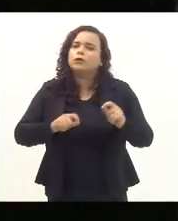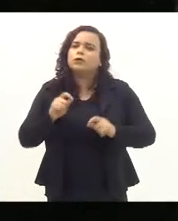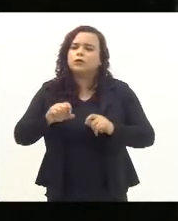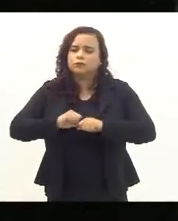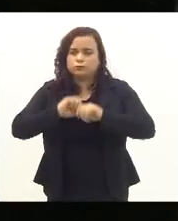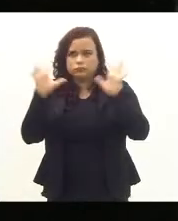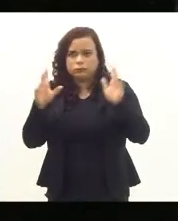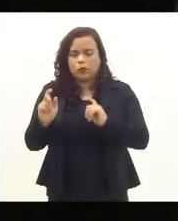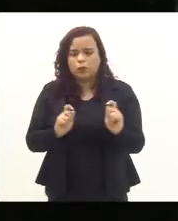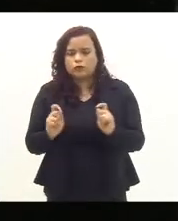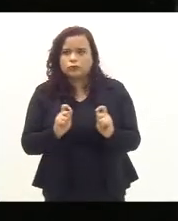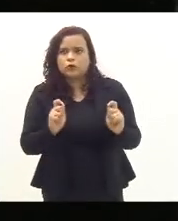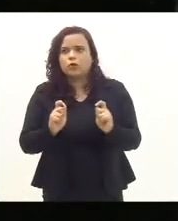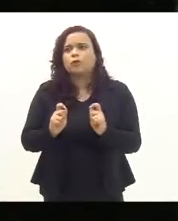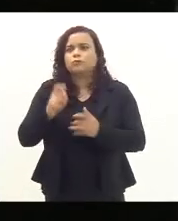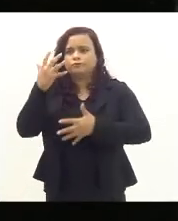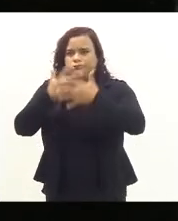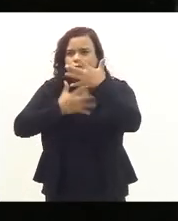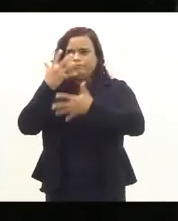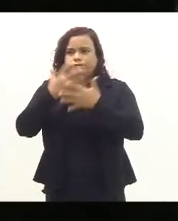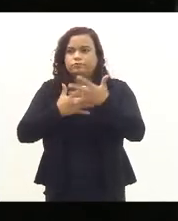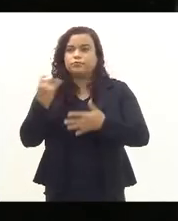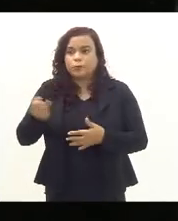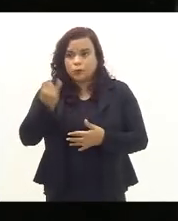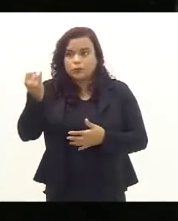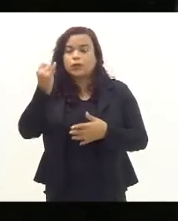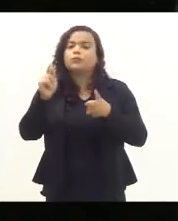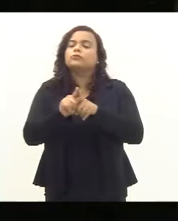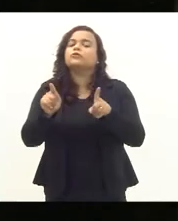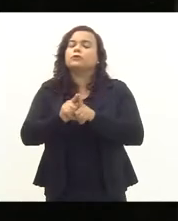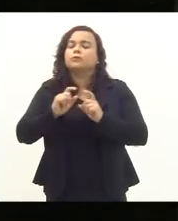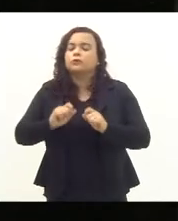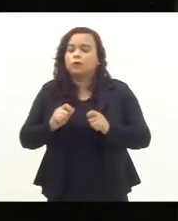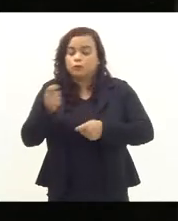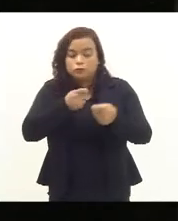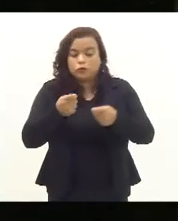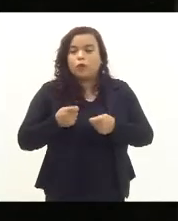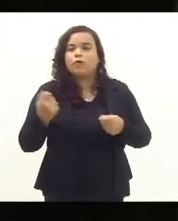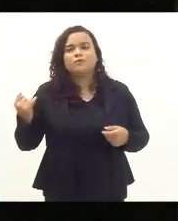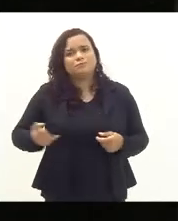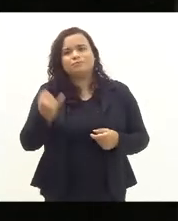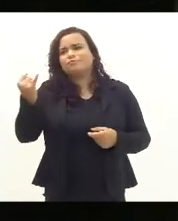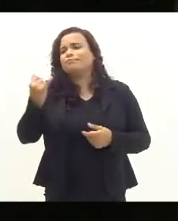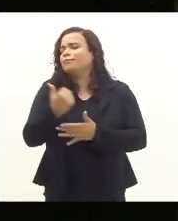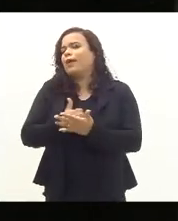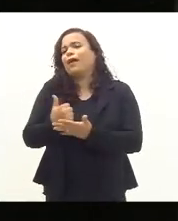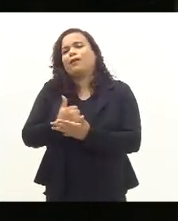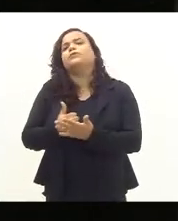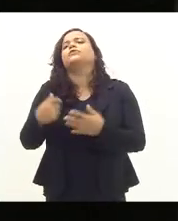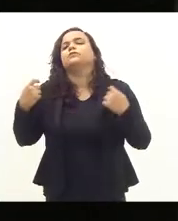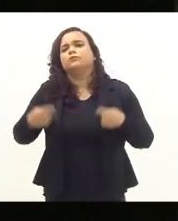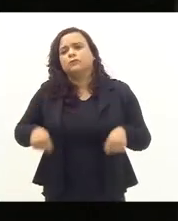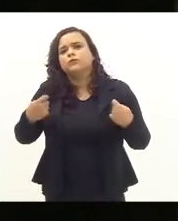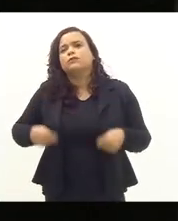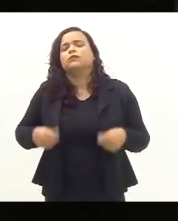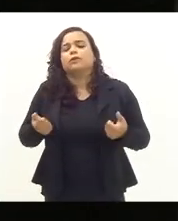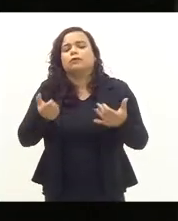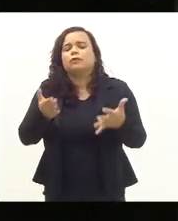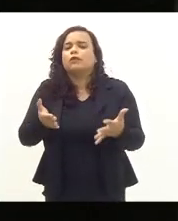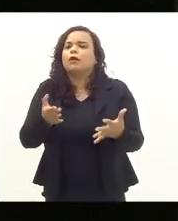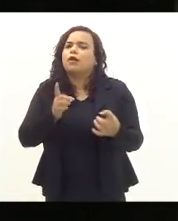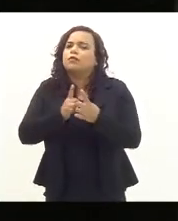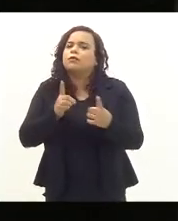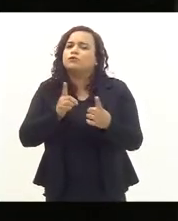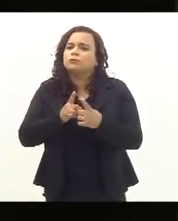controle porque entendo que a transparência o controle são indispensáveis para atender as demandas